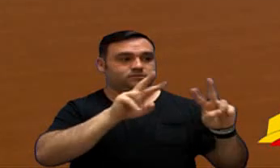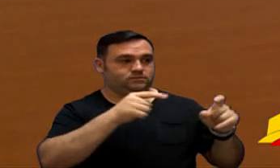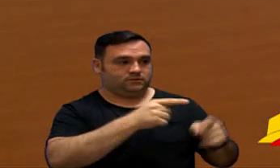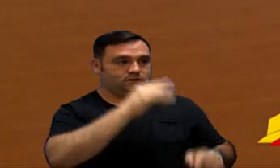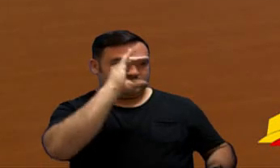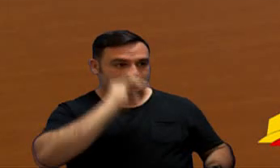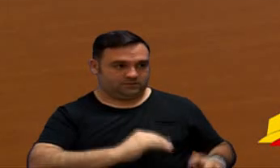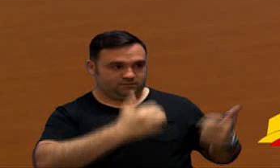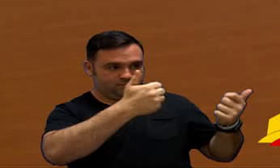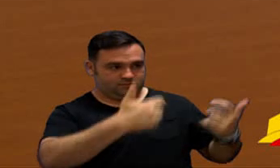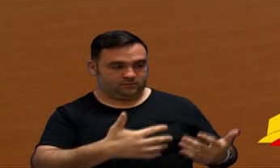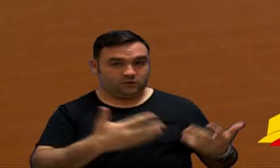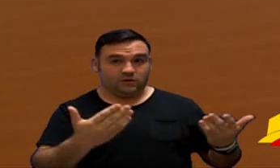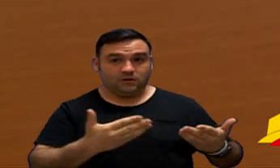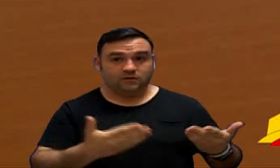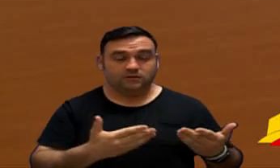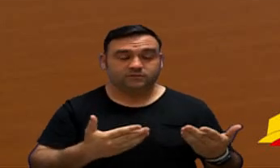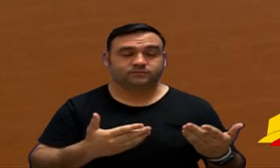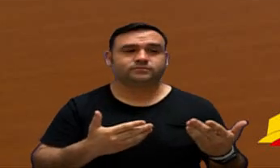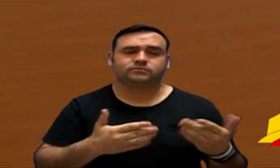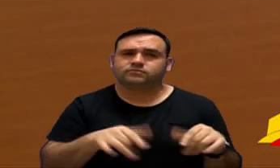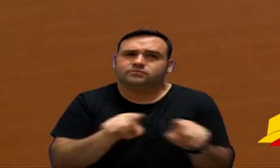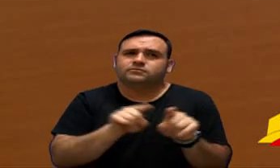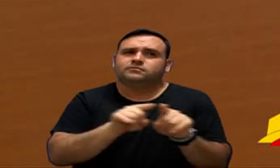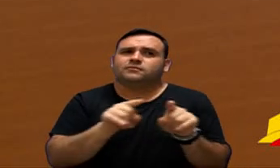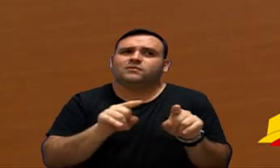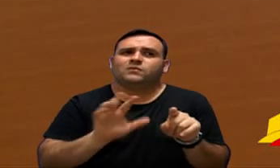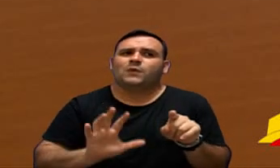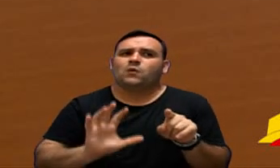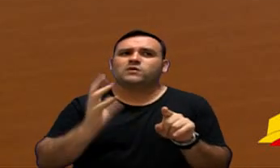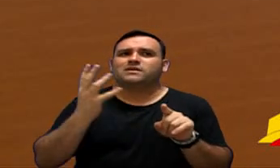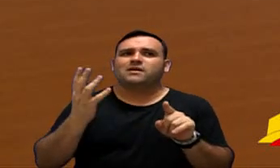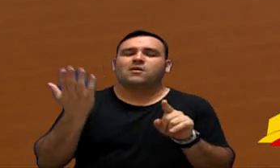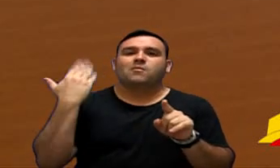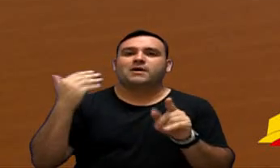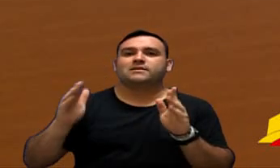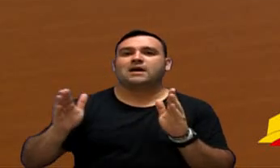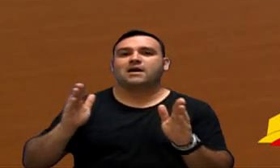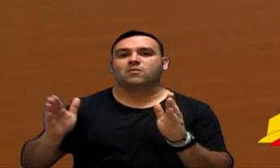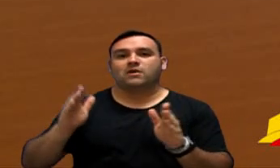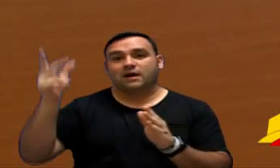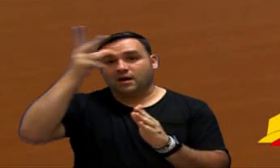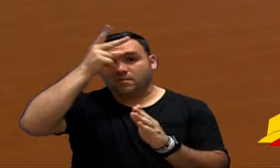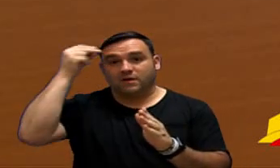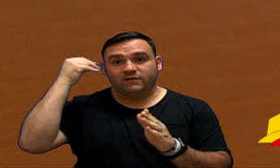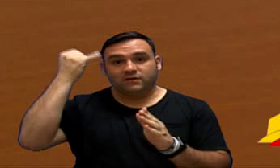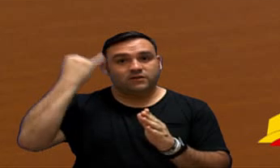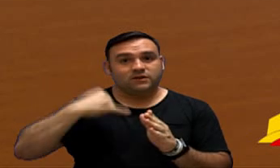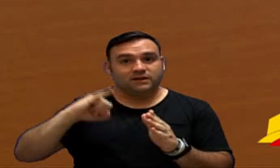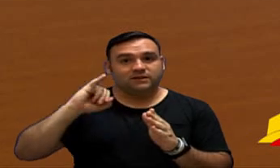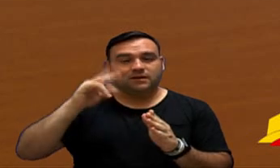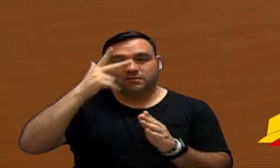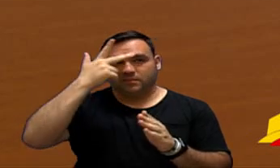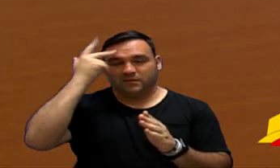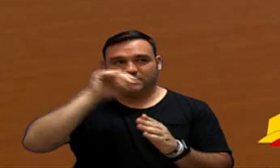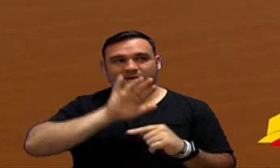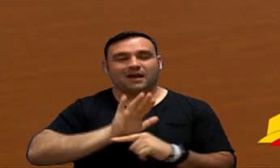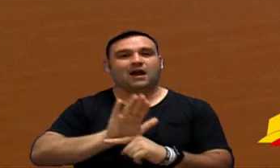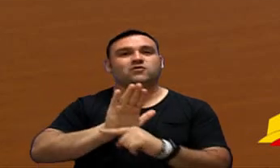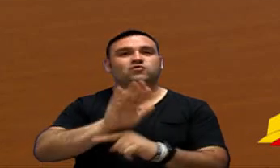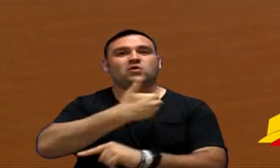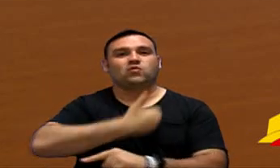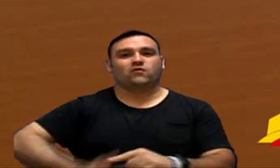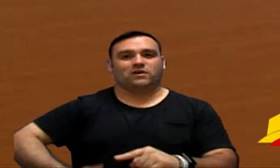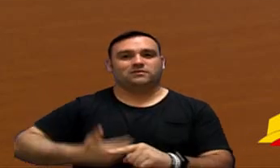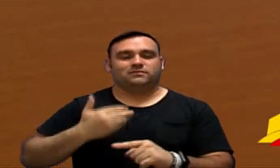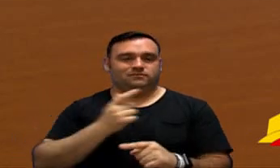vereadora Yara levantou também não aconteceu numa época da prefeita Jaqueline, que eles apoiavam o